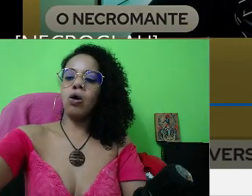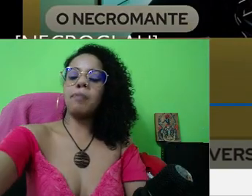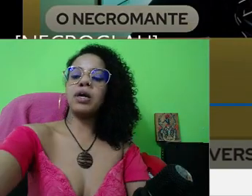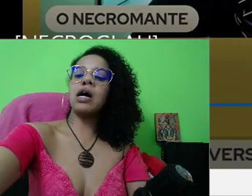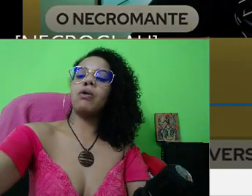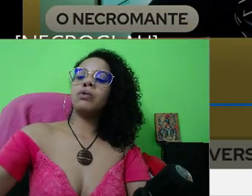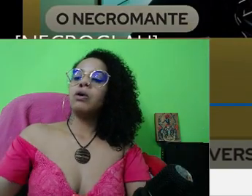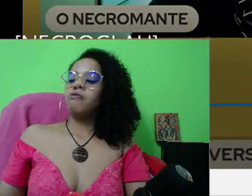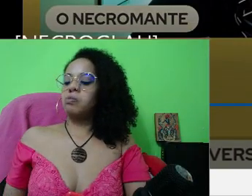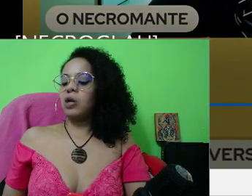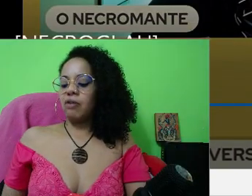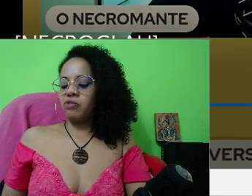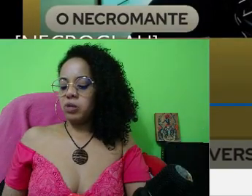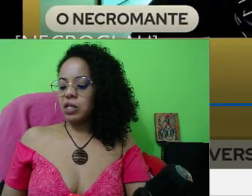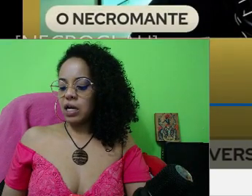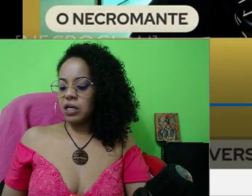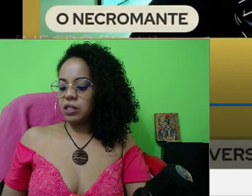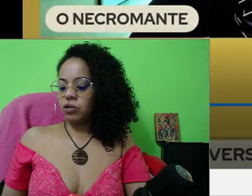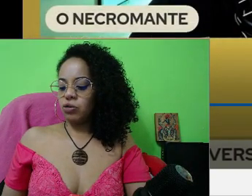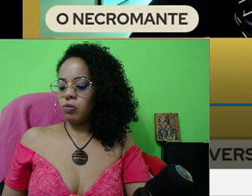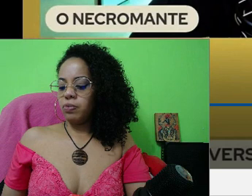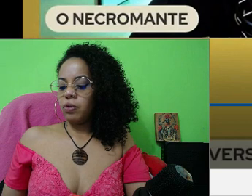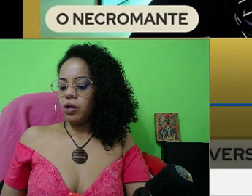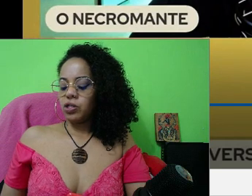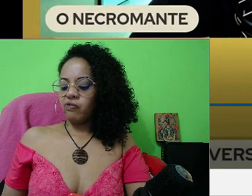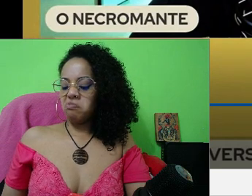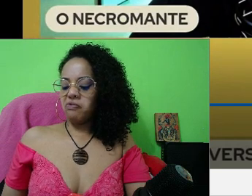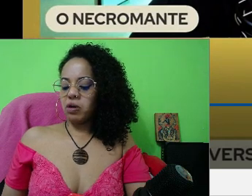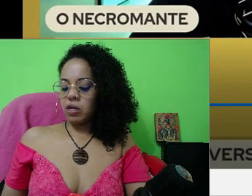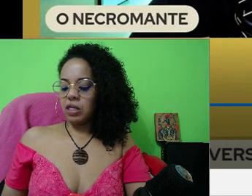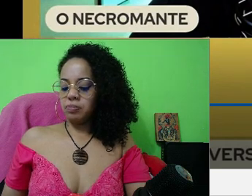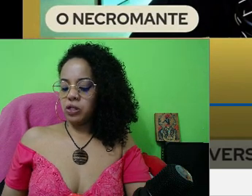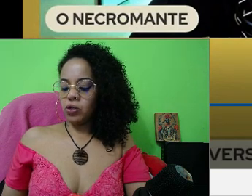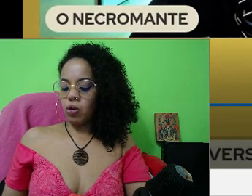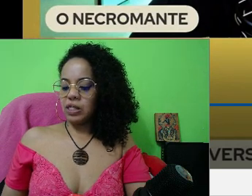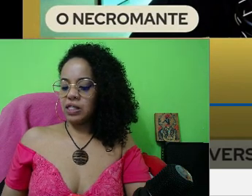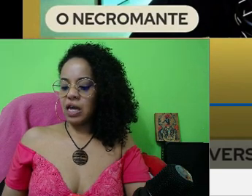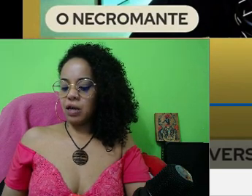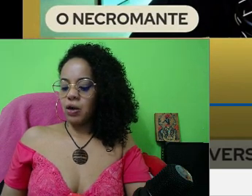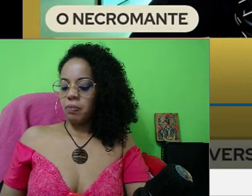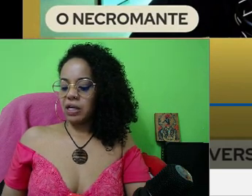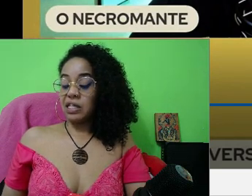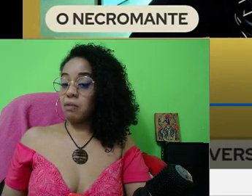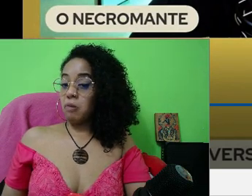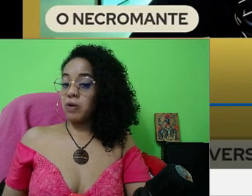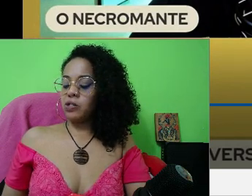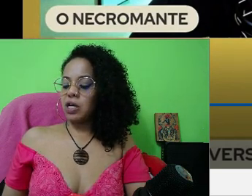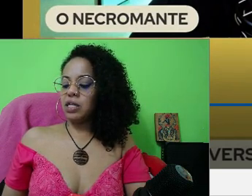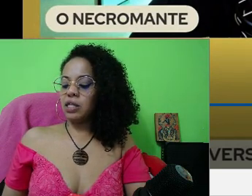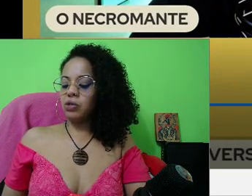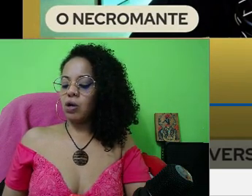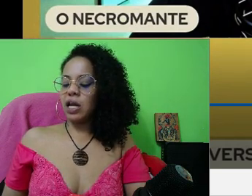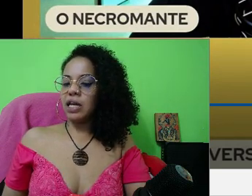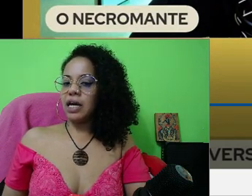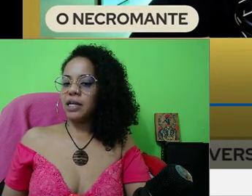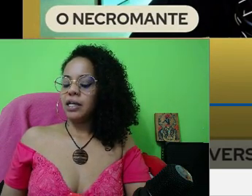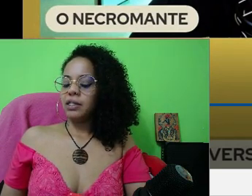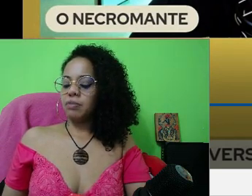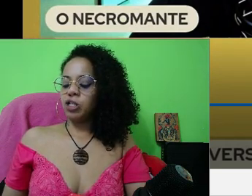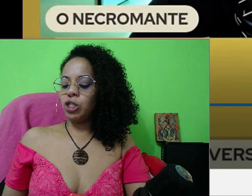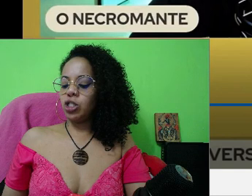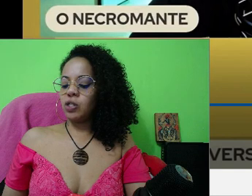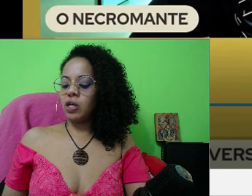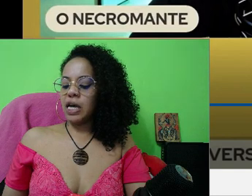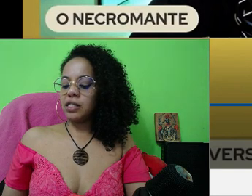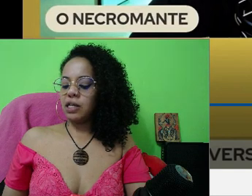Ô amigão vamos lá vamos entrar aqui nesse grupo só vamos ver quantas pessoas tem porque você tá me personalizando os rolê né